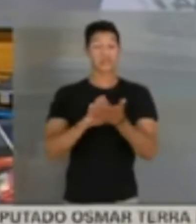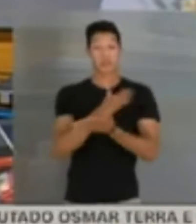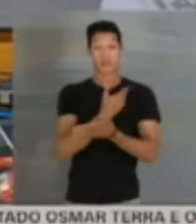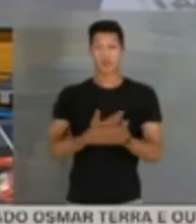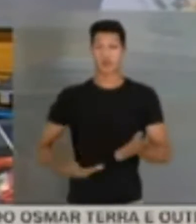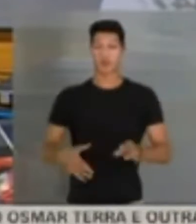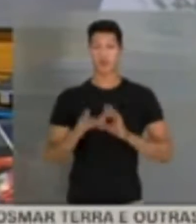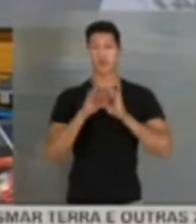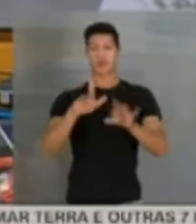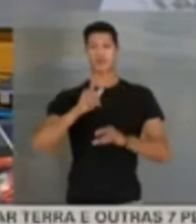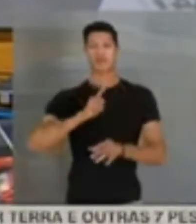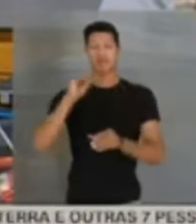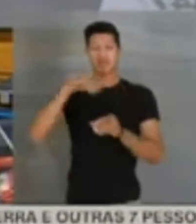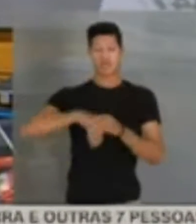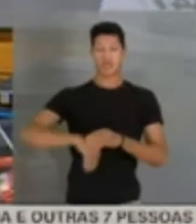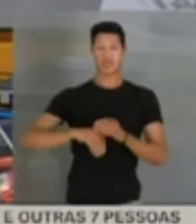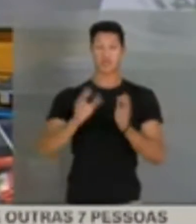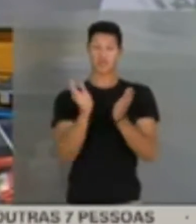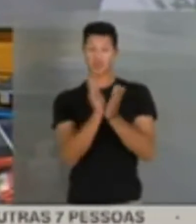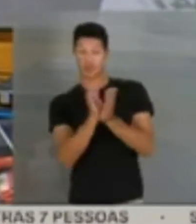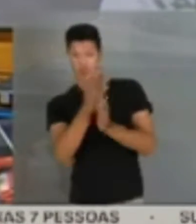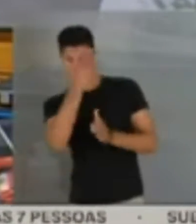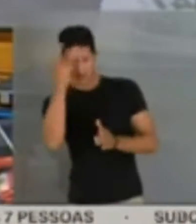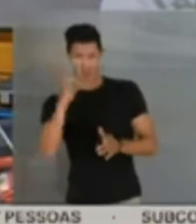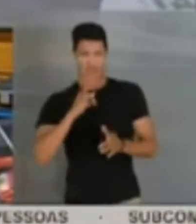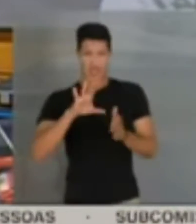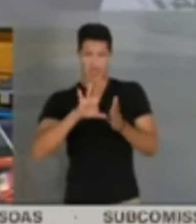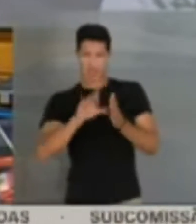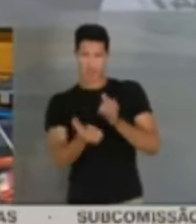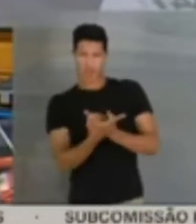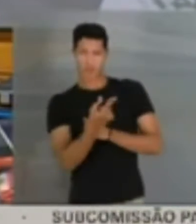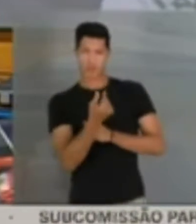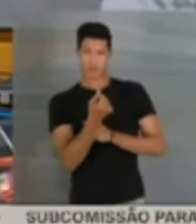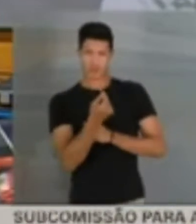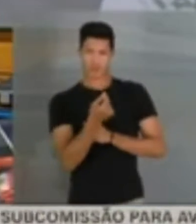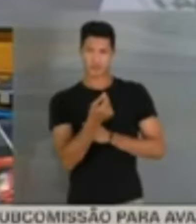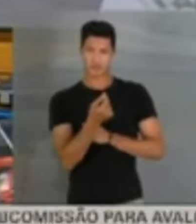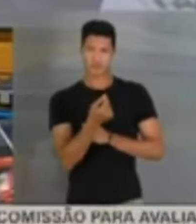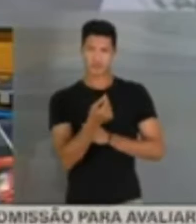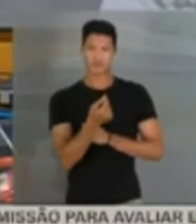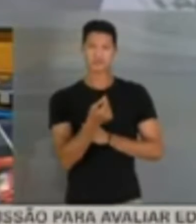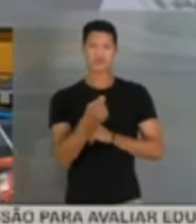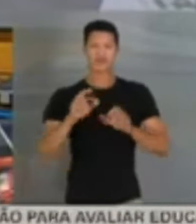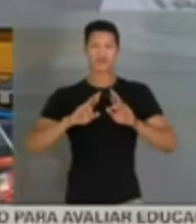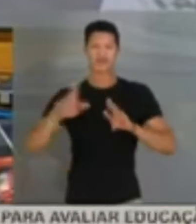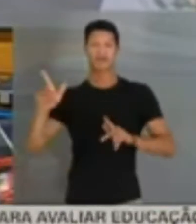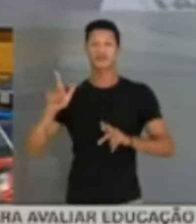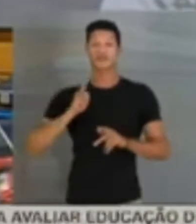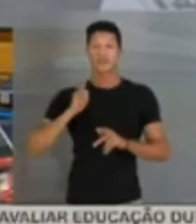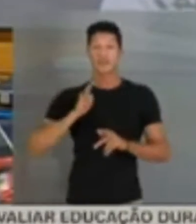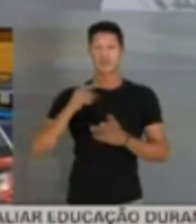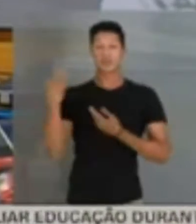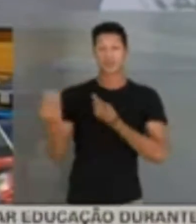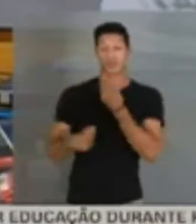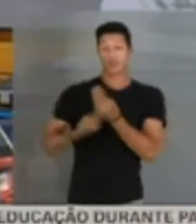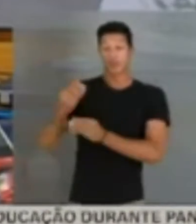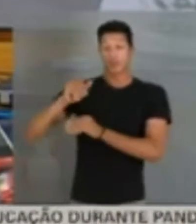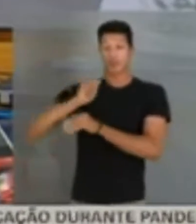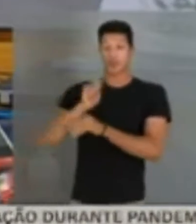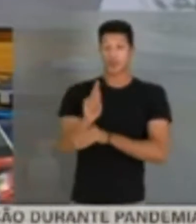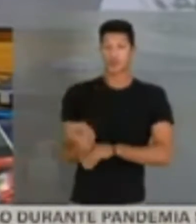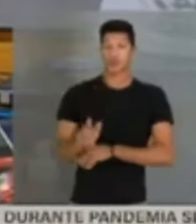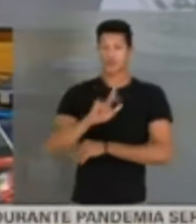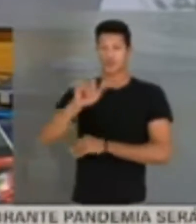governo está livre de ter dentro dos seus quadros alguém que tenha desvio de conduta. A diferença está em como o